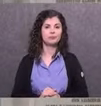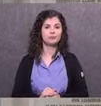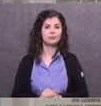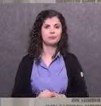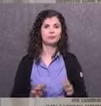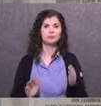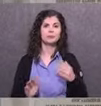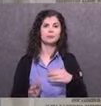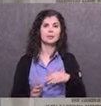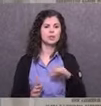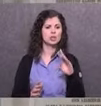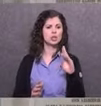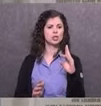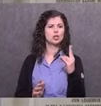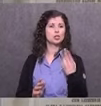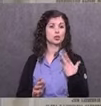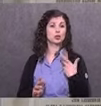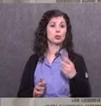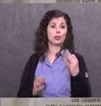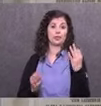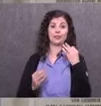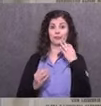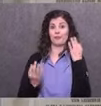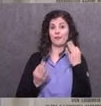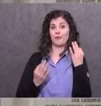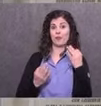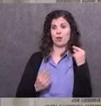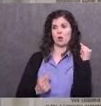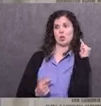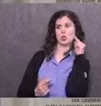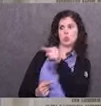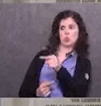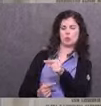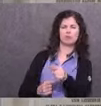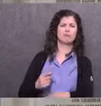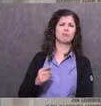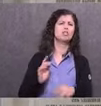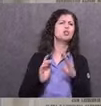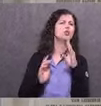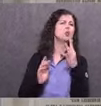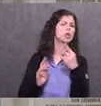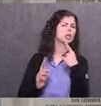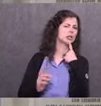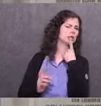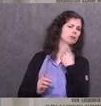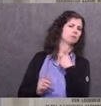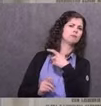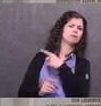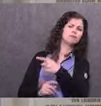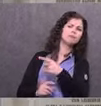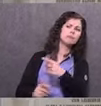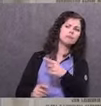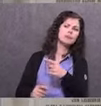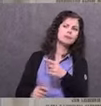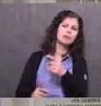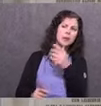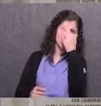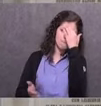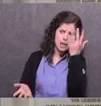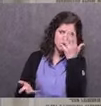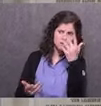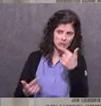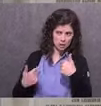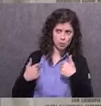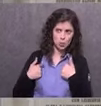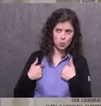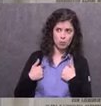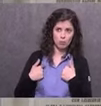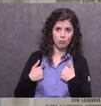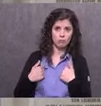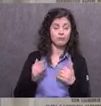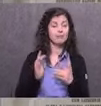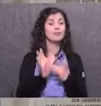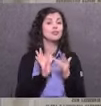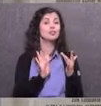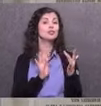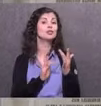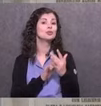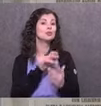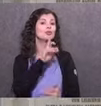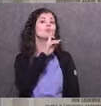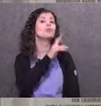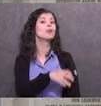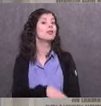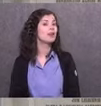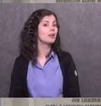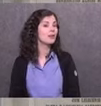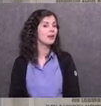Judas, que o ia entregar, tomou a palavra e perguntou: serei eu, mestre? Respondeu